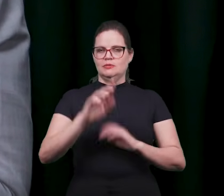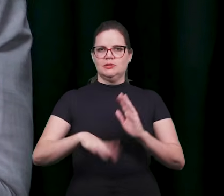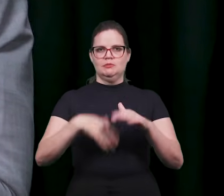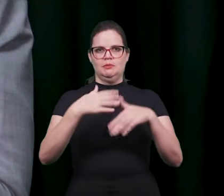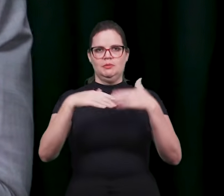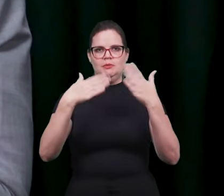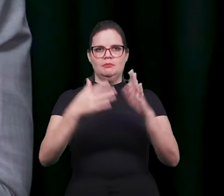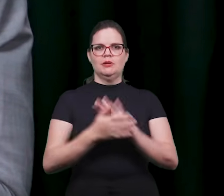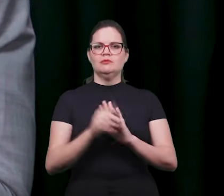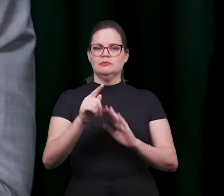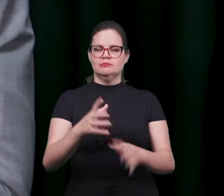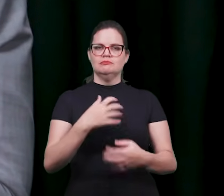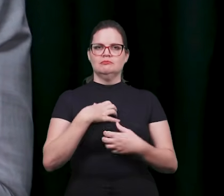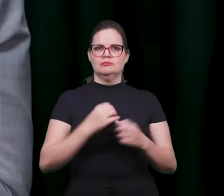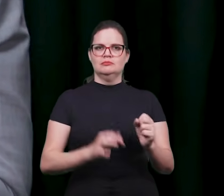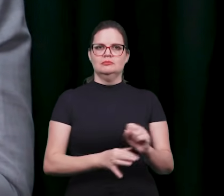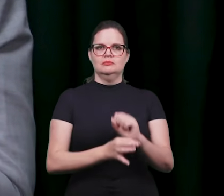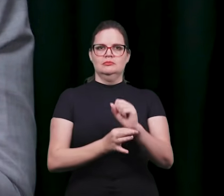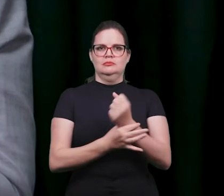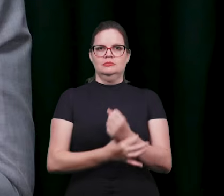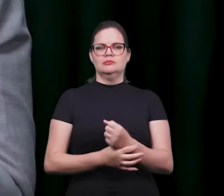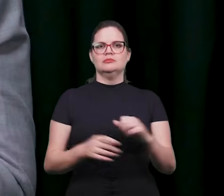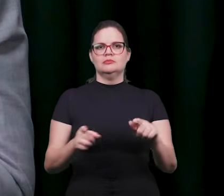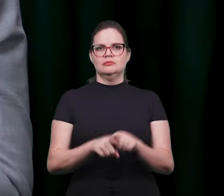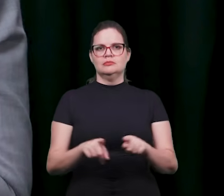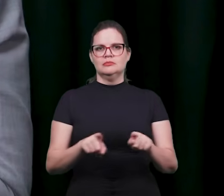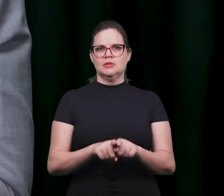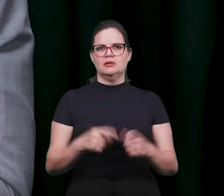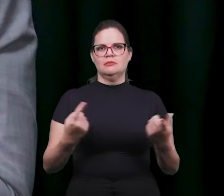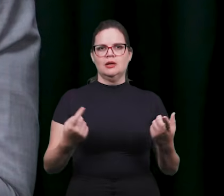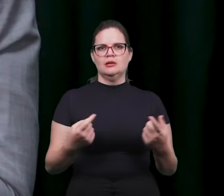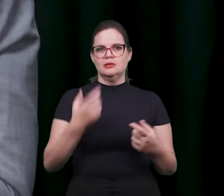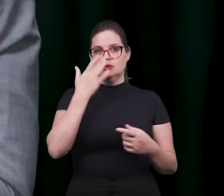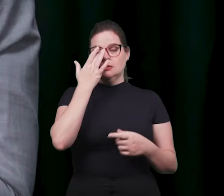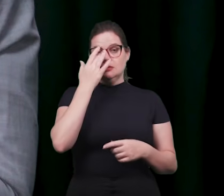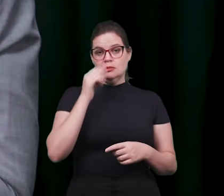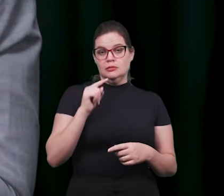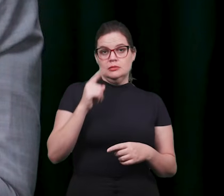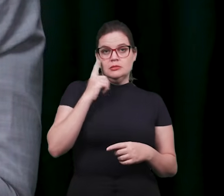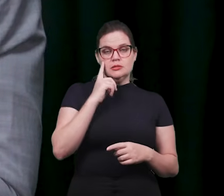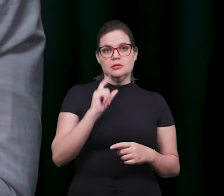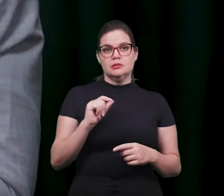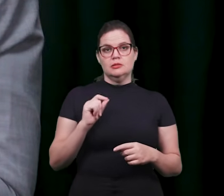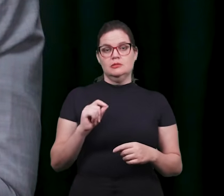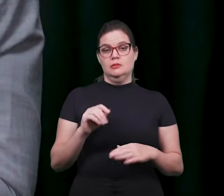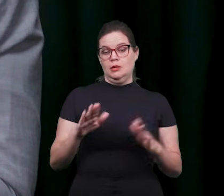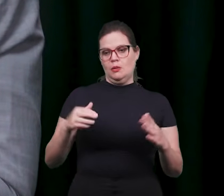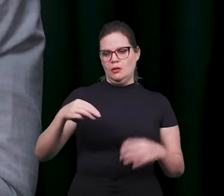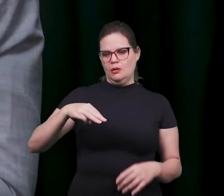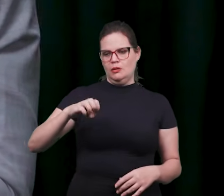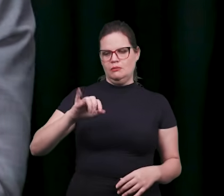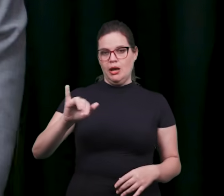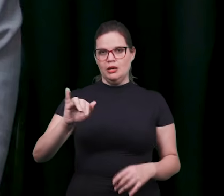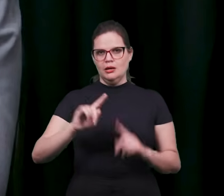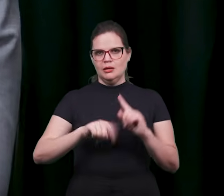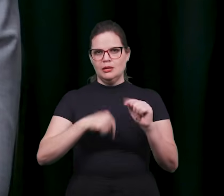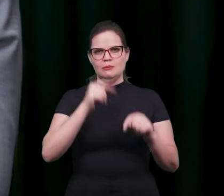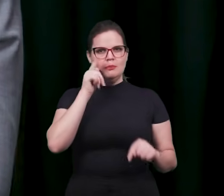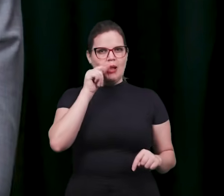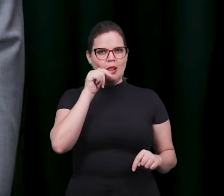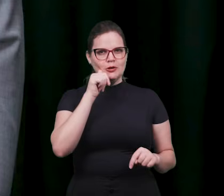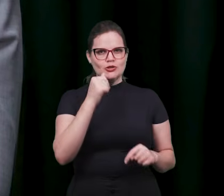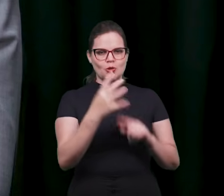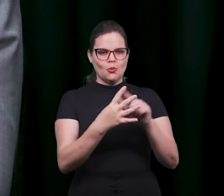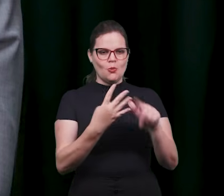um crescimento, te dá segurança, te leva a um crescimento. E por que não? É um pequeno, um microempreendedor, daqui a pouco é uma loja